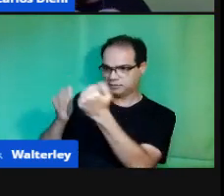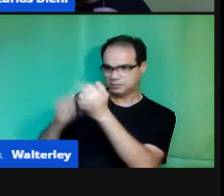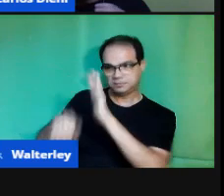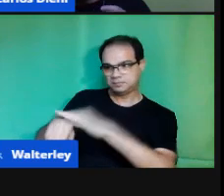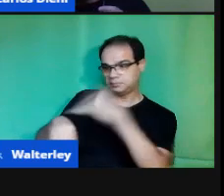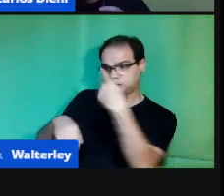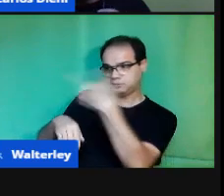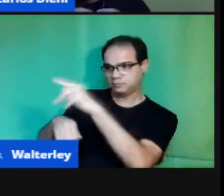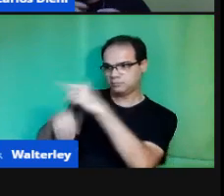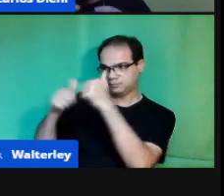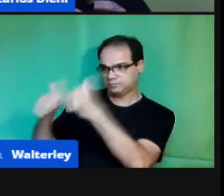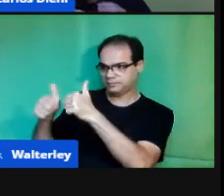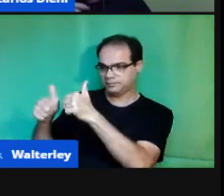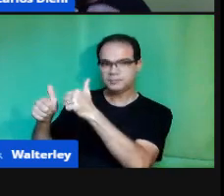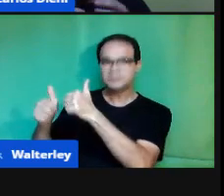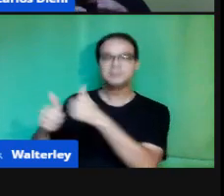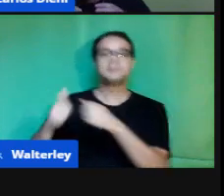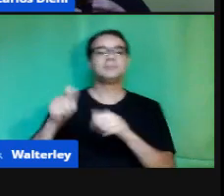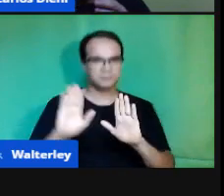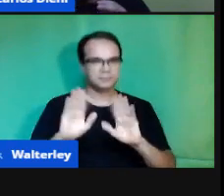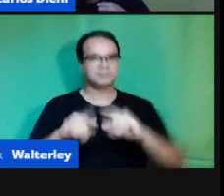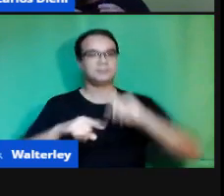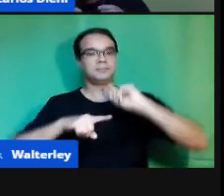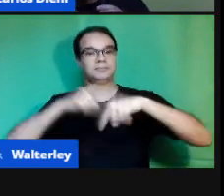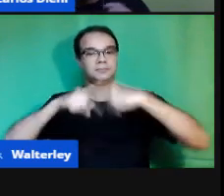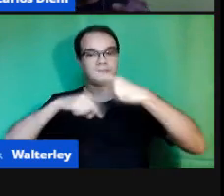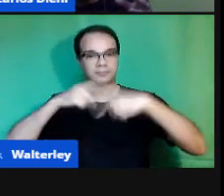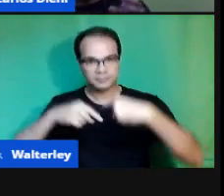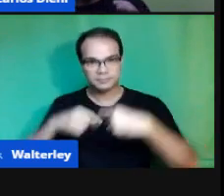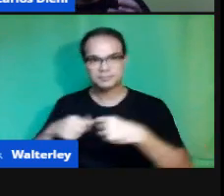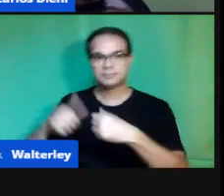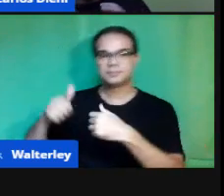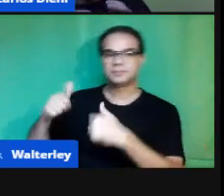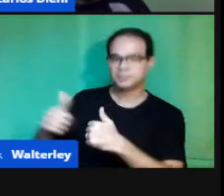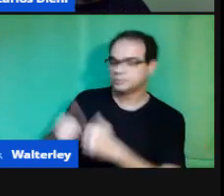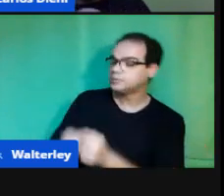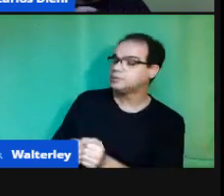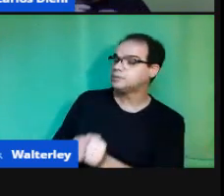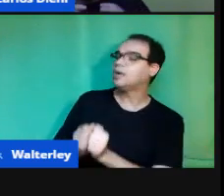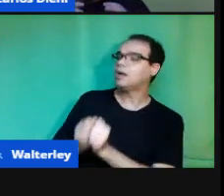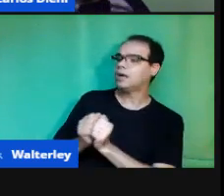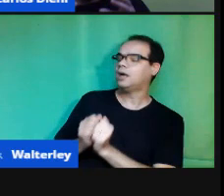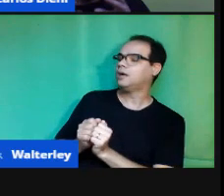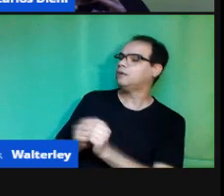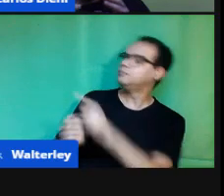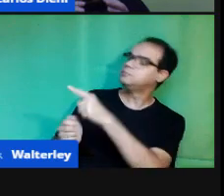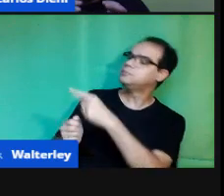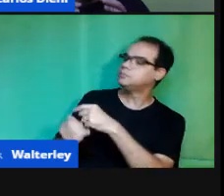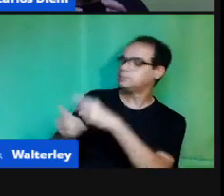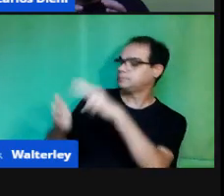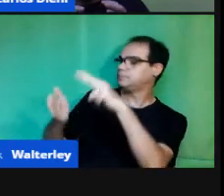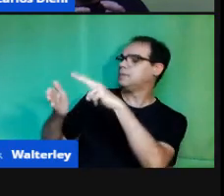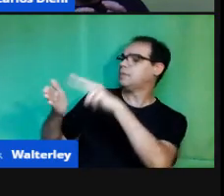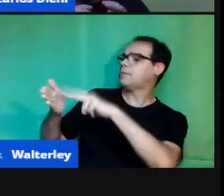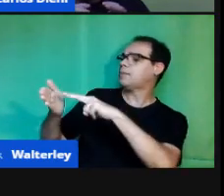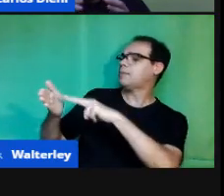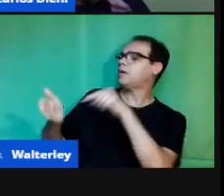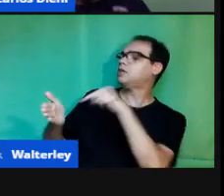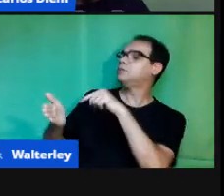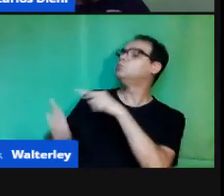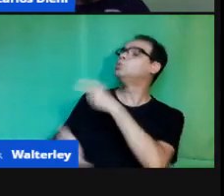animou esses desenhos, pediu para as crianças lerem as redações e juntaram essas redações formando um